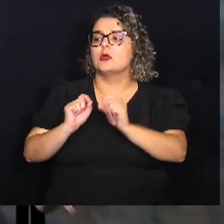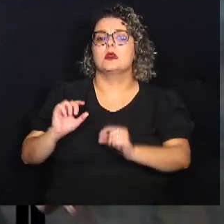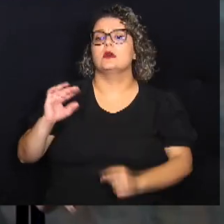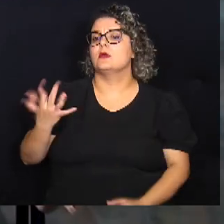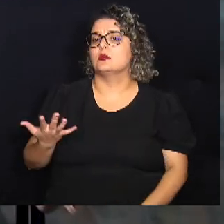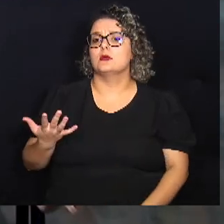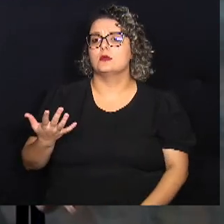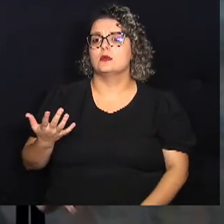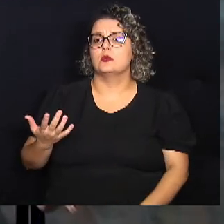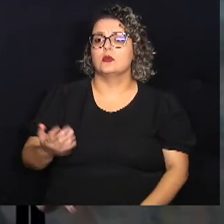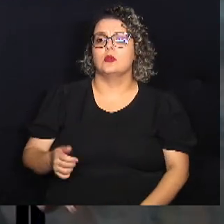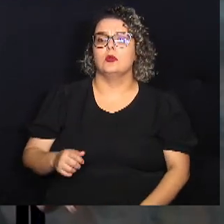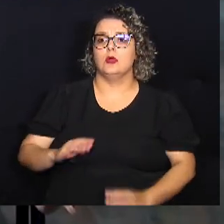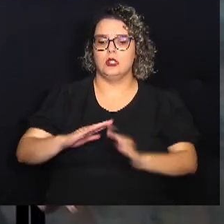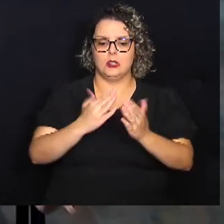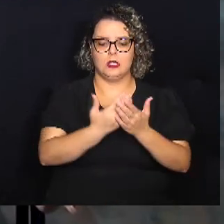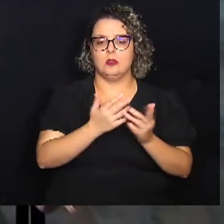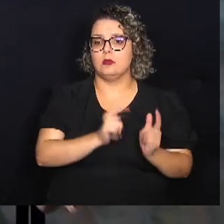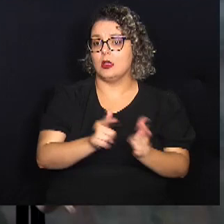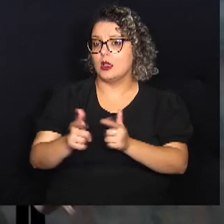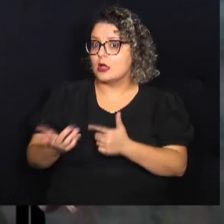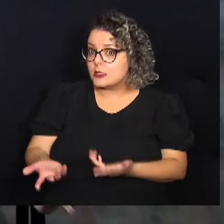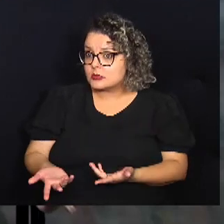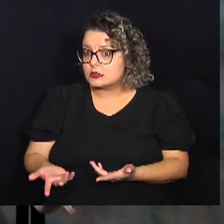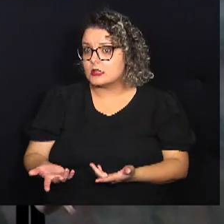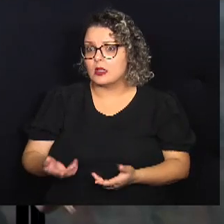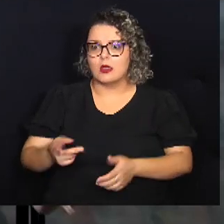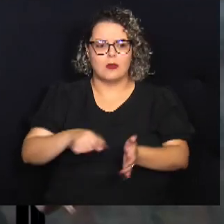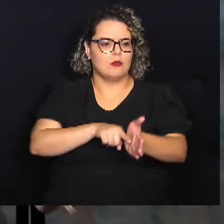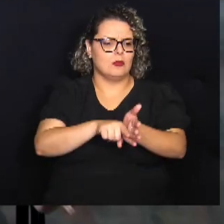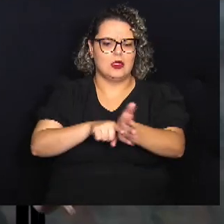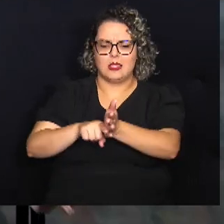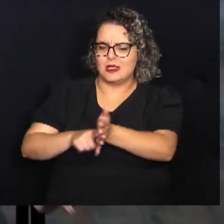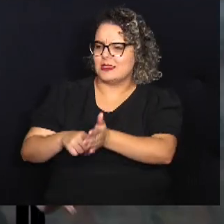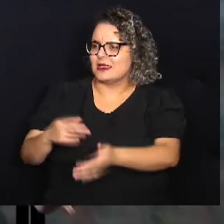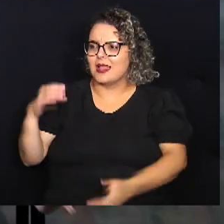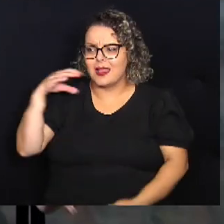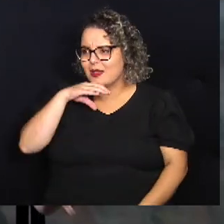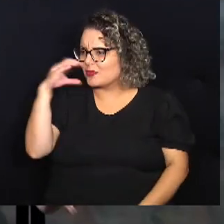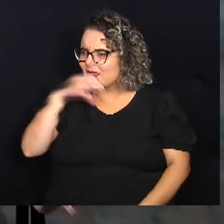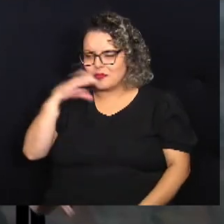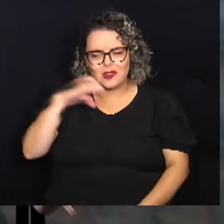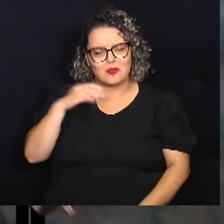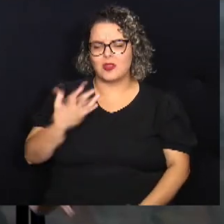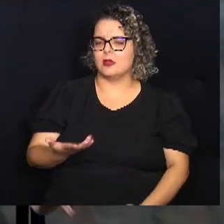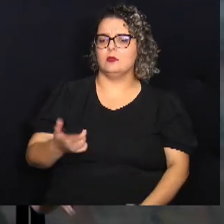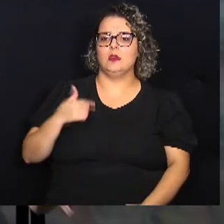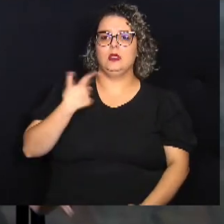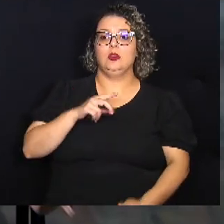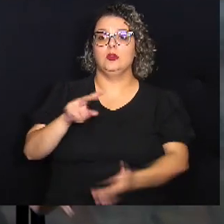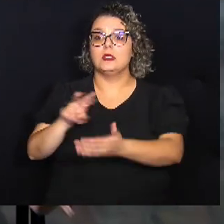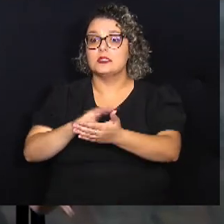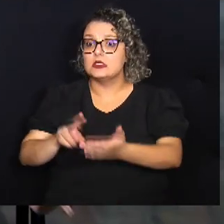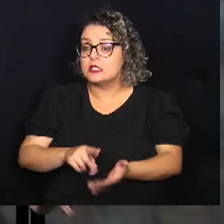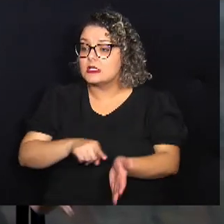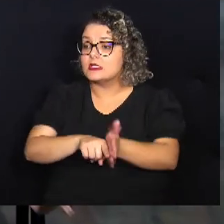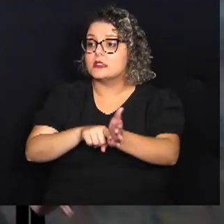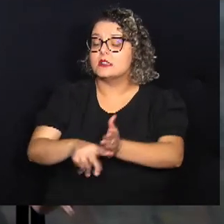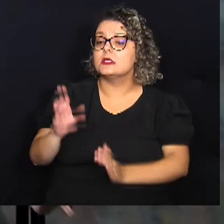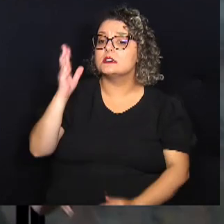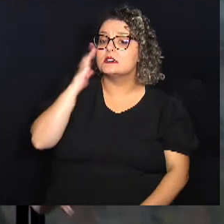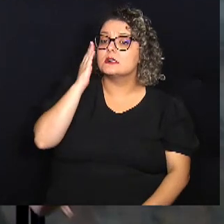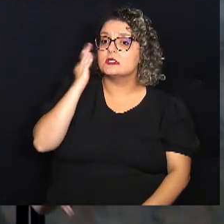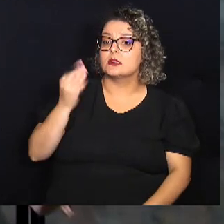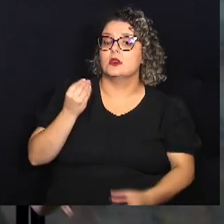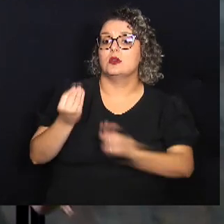os ataques nas escolas, a gente tem que ter pesquisa acontecendo muito rápido e a gente tem que ler essas pesquisas e entender